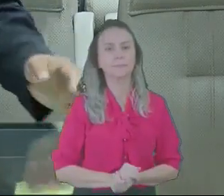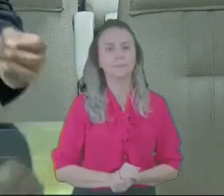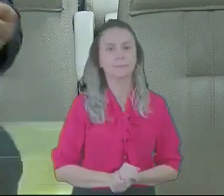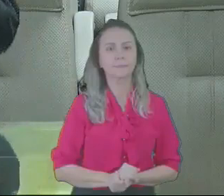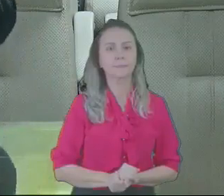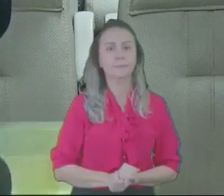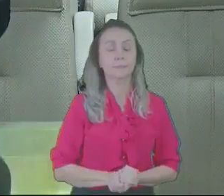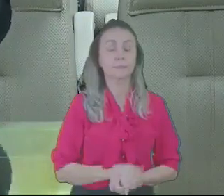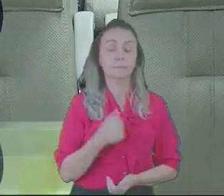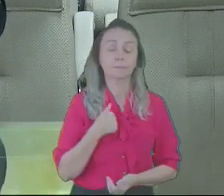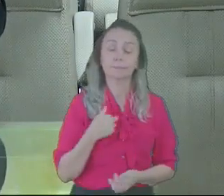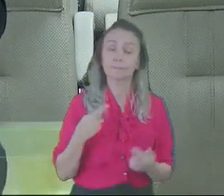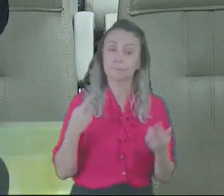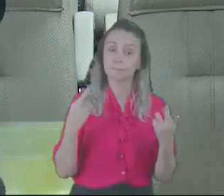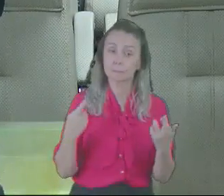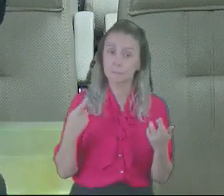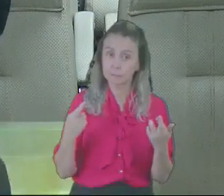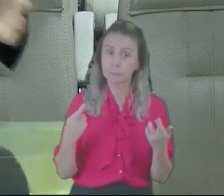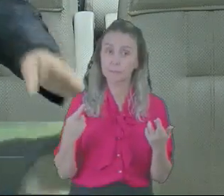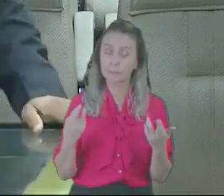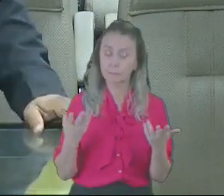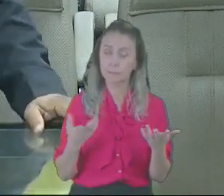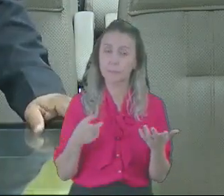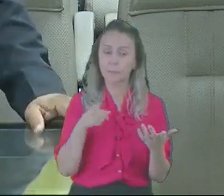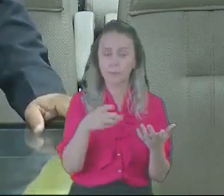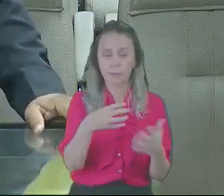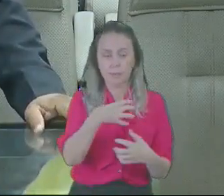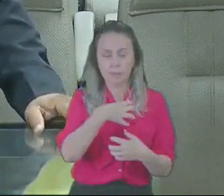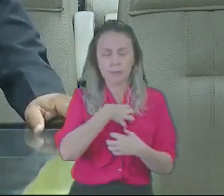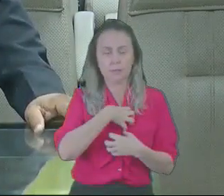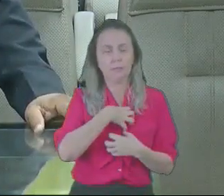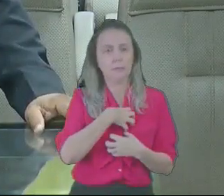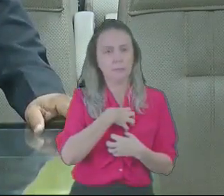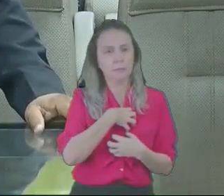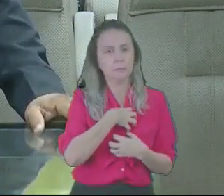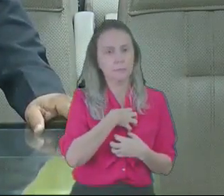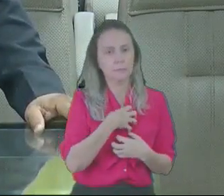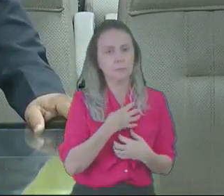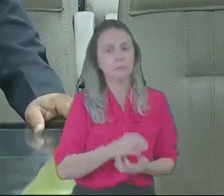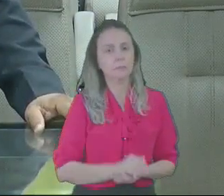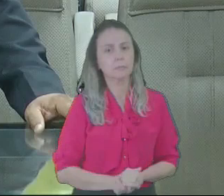e eu espero que essa palavra nesta noite e toque no seu coração